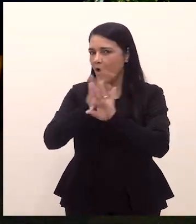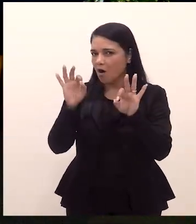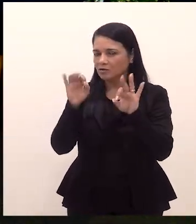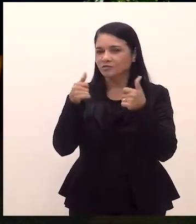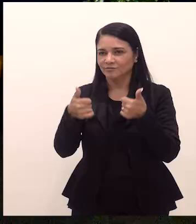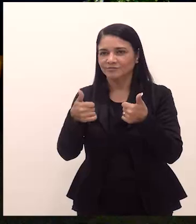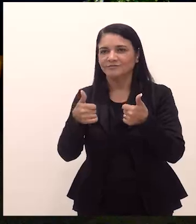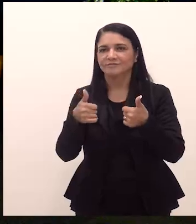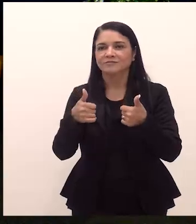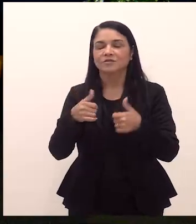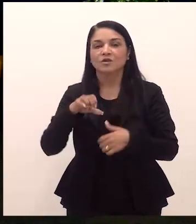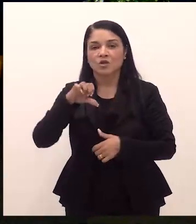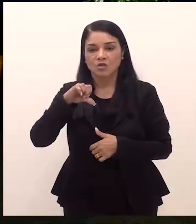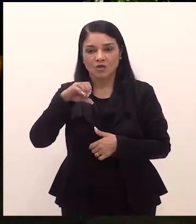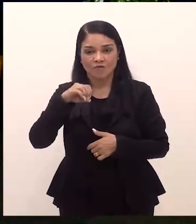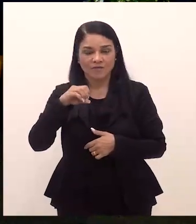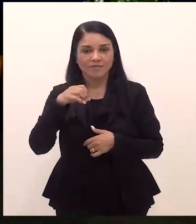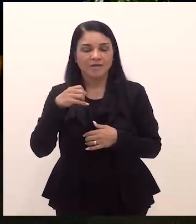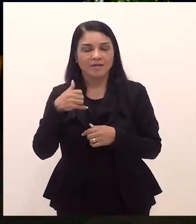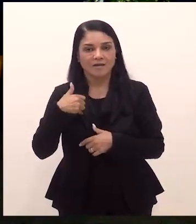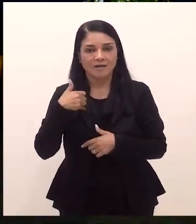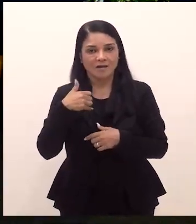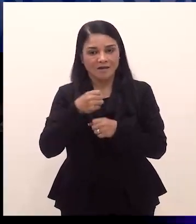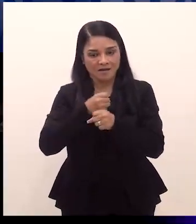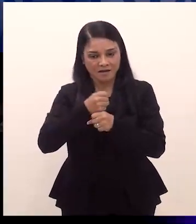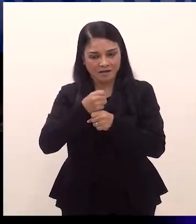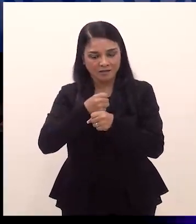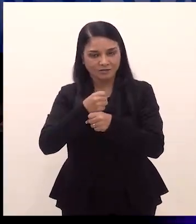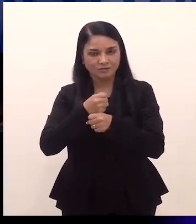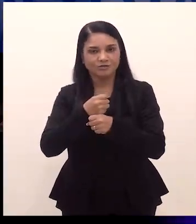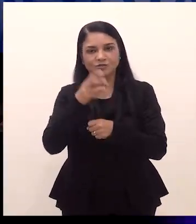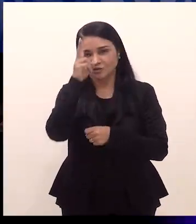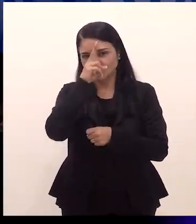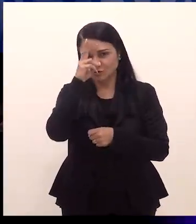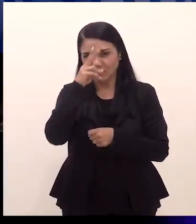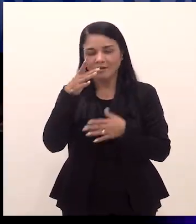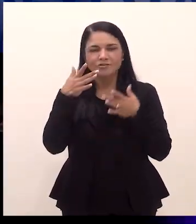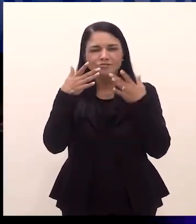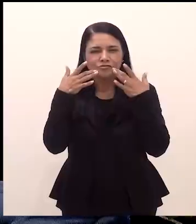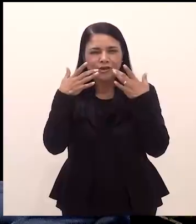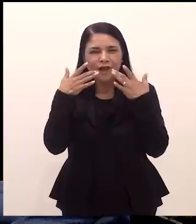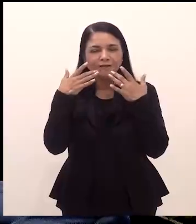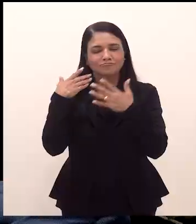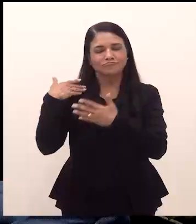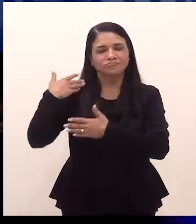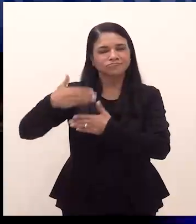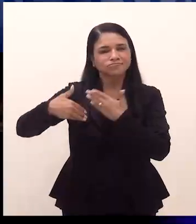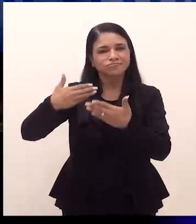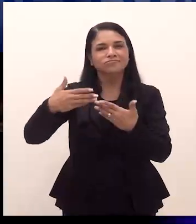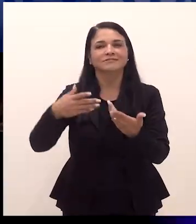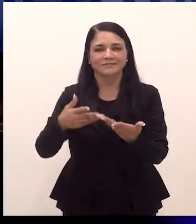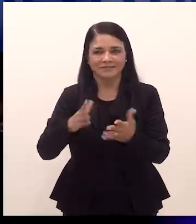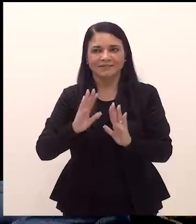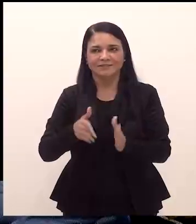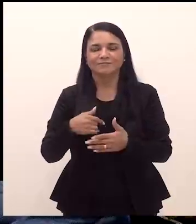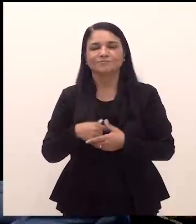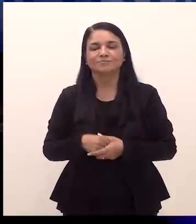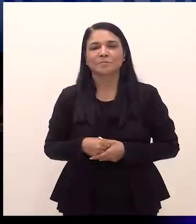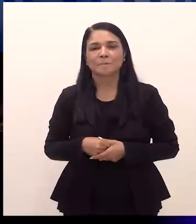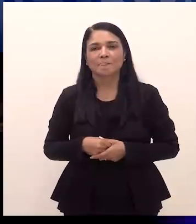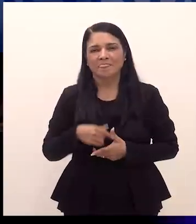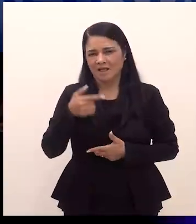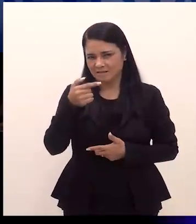ir. 90 O horário anos. também é ótimo, Horário tudo é bom, ótimo. 90 anos de história, um teatro Isso. assim de De resistência. resistência mesmo. Que é bem a nossa cara, né? É